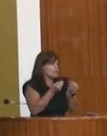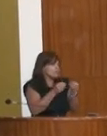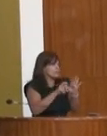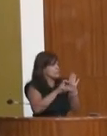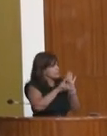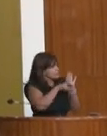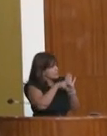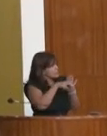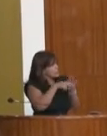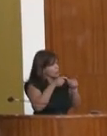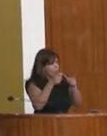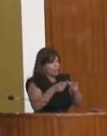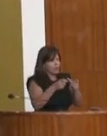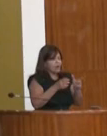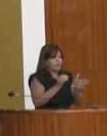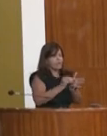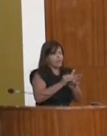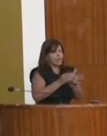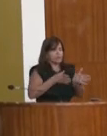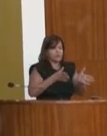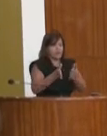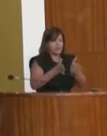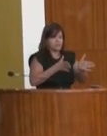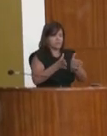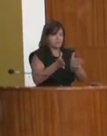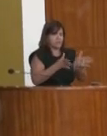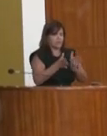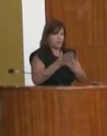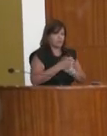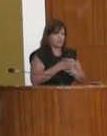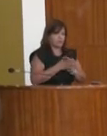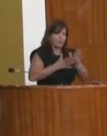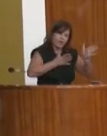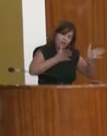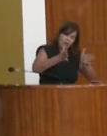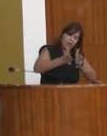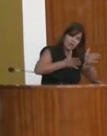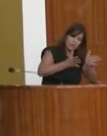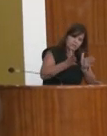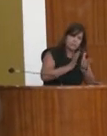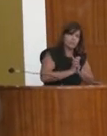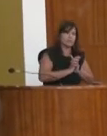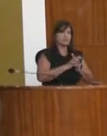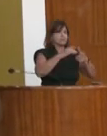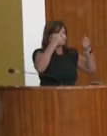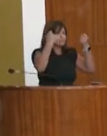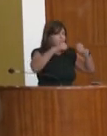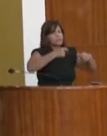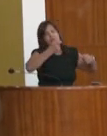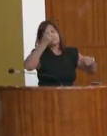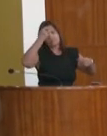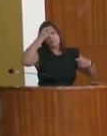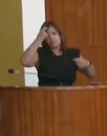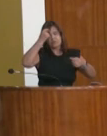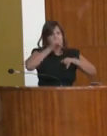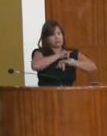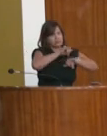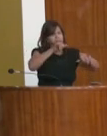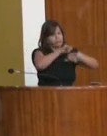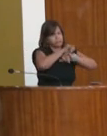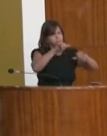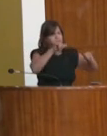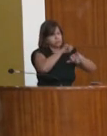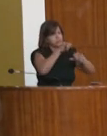o local não é acessível. Então, eu acho que quando se faz essa campanha que a Rosana está falando, vai ajudar